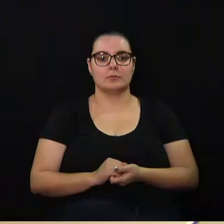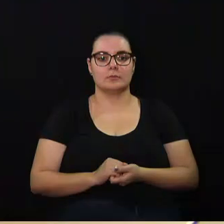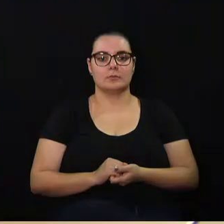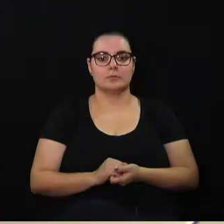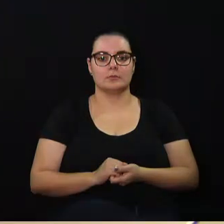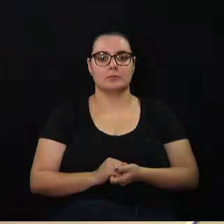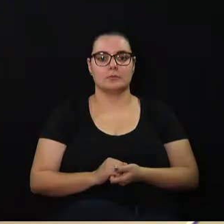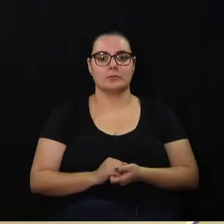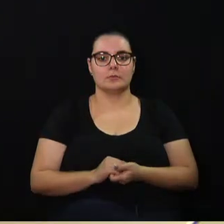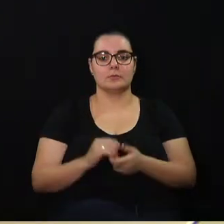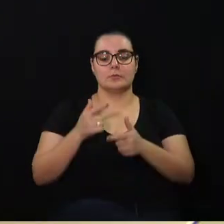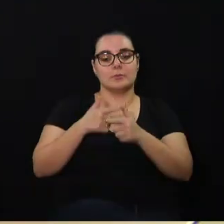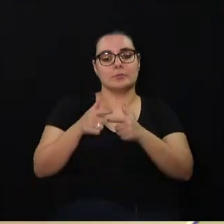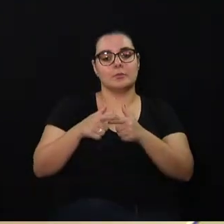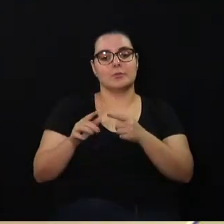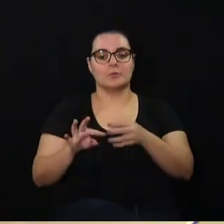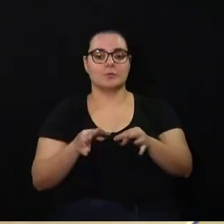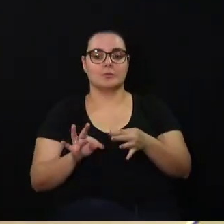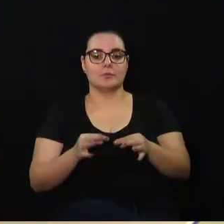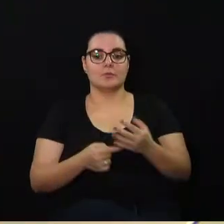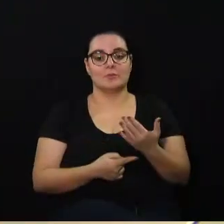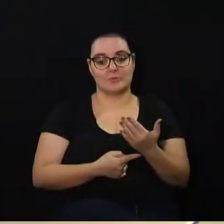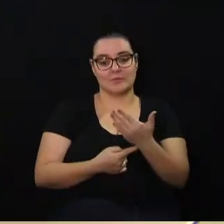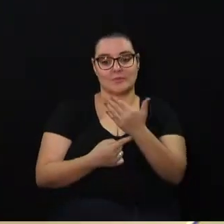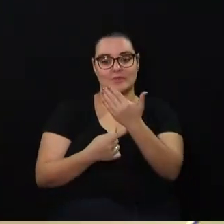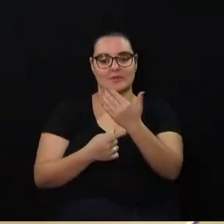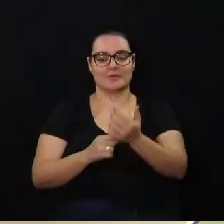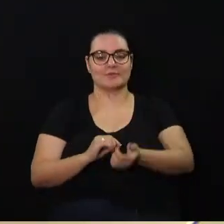probleminhas técnicos e